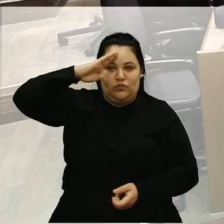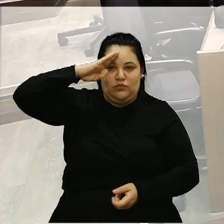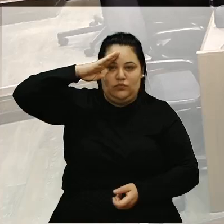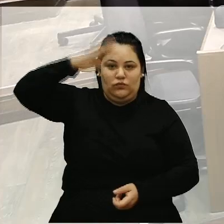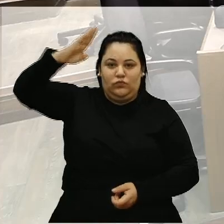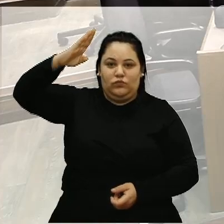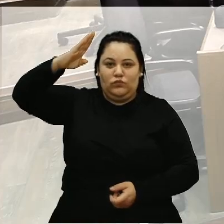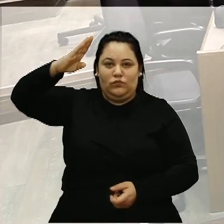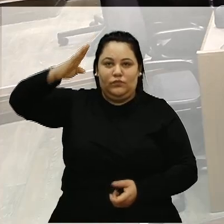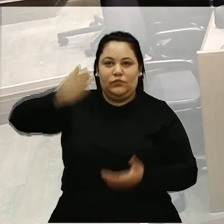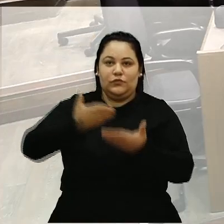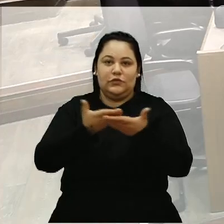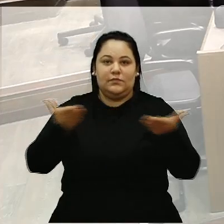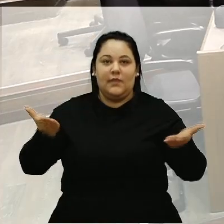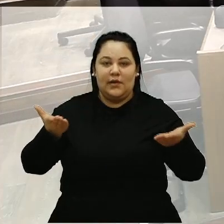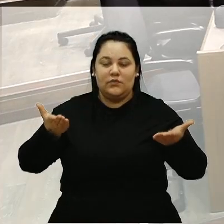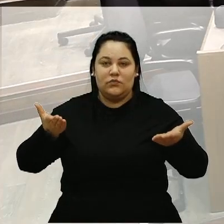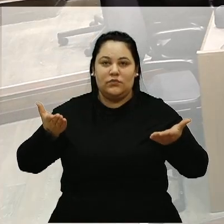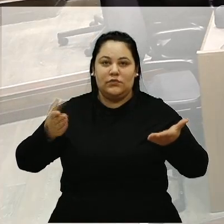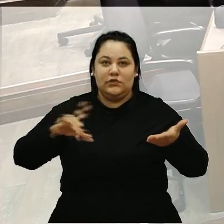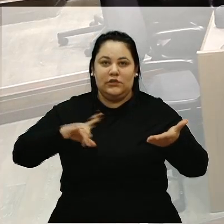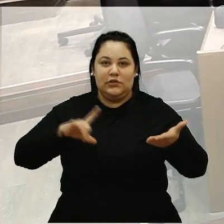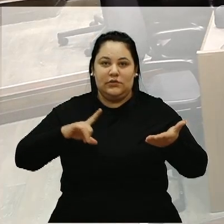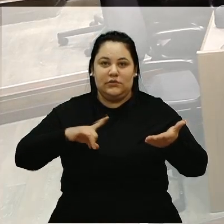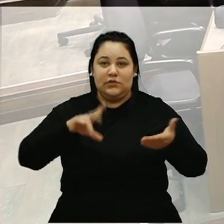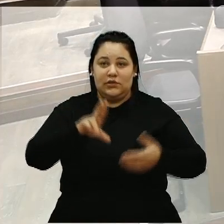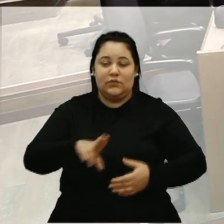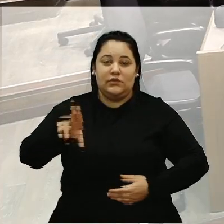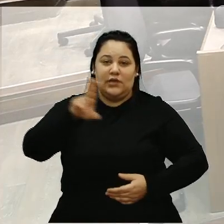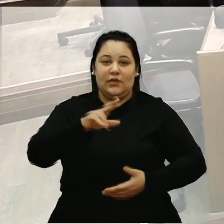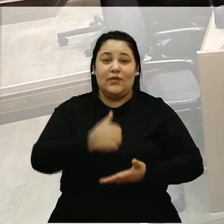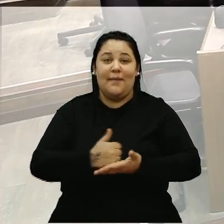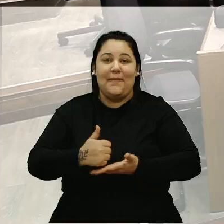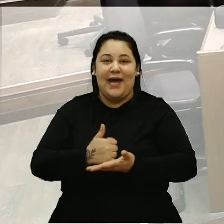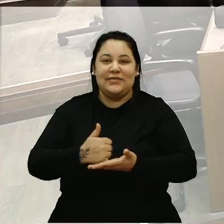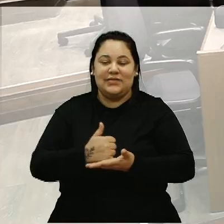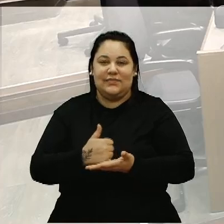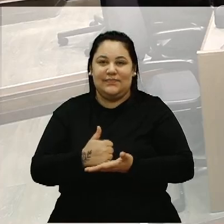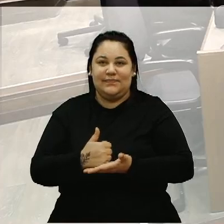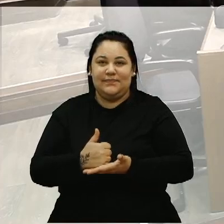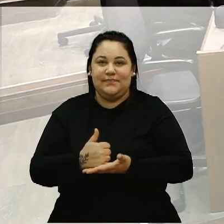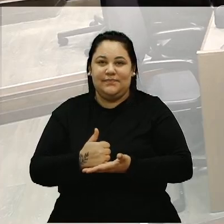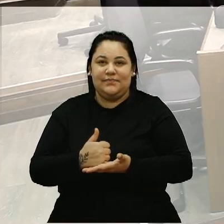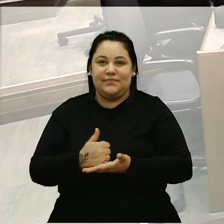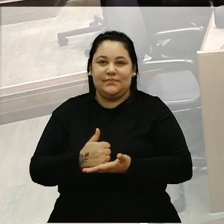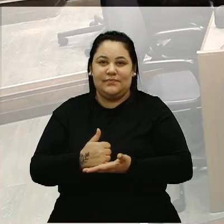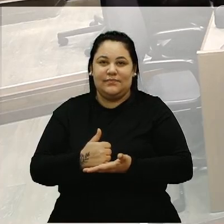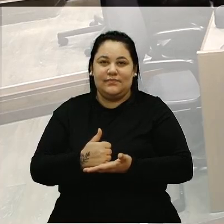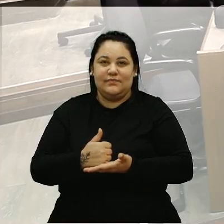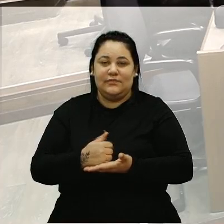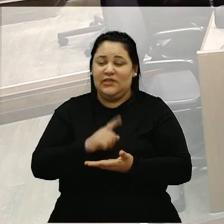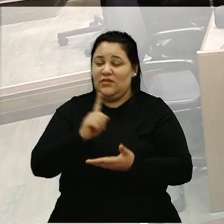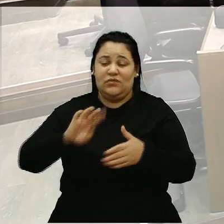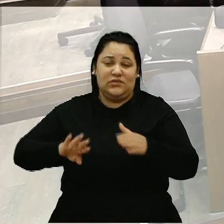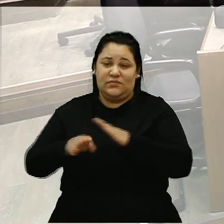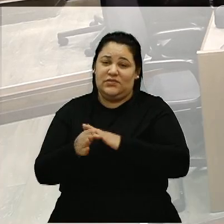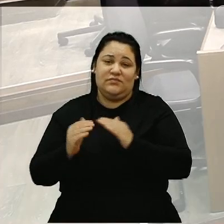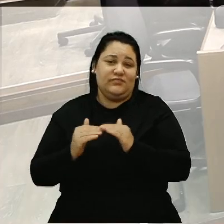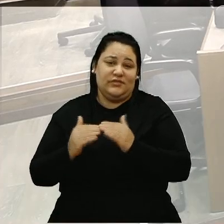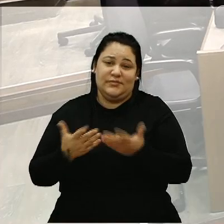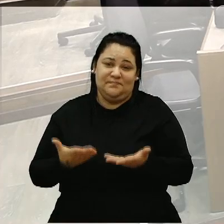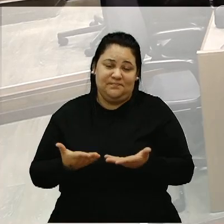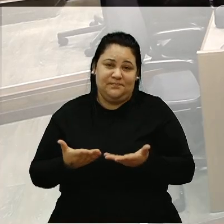Do espaço da Guarda Municipal, que é utilizado, né, como base ali dos guardas e que não é adequado. Ou